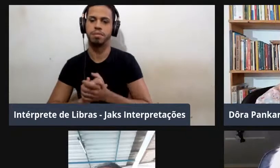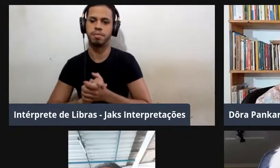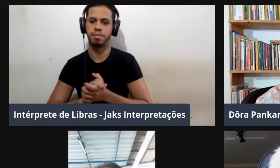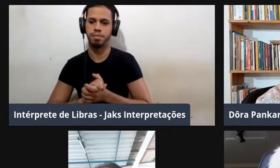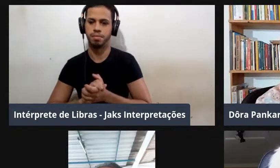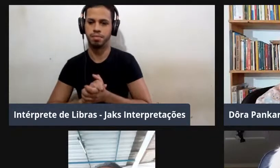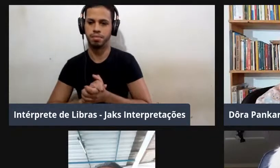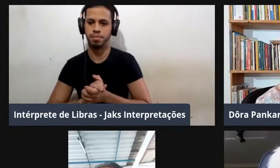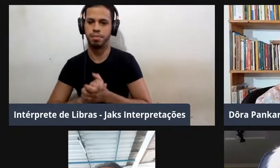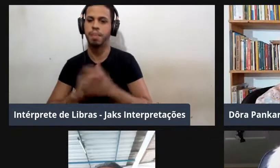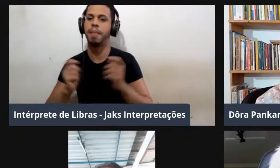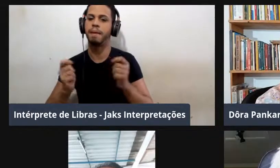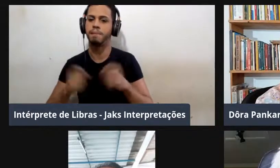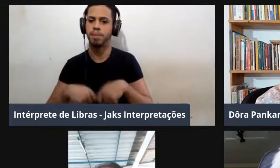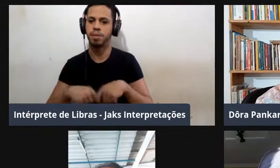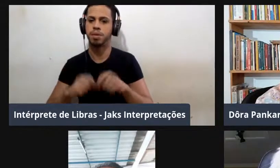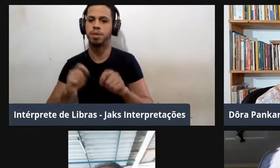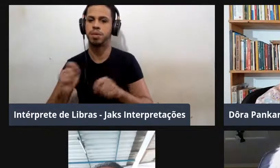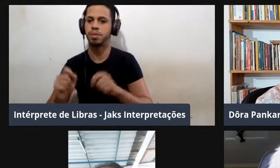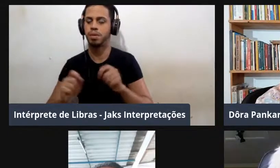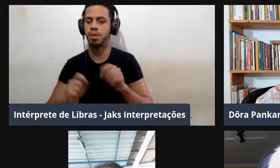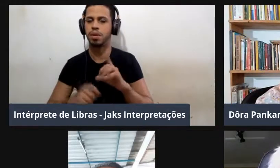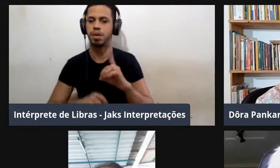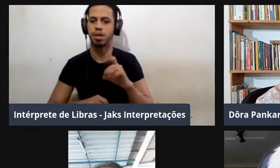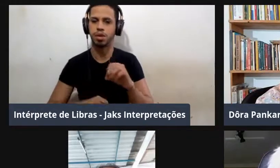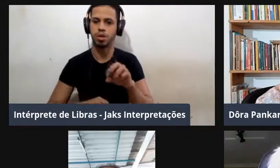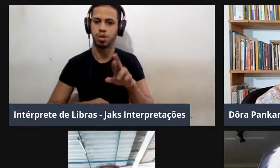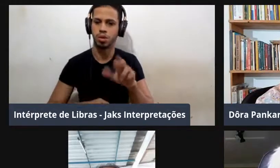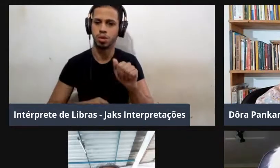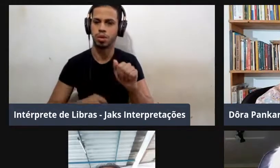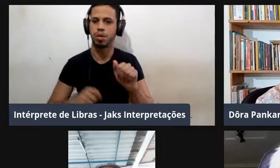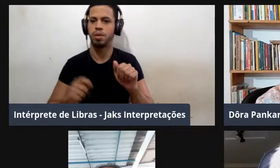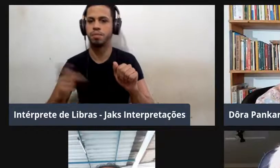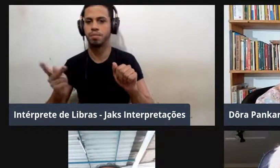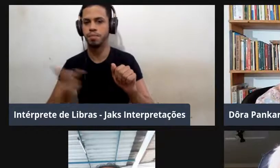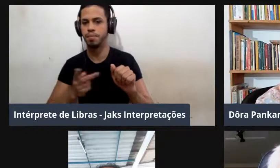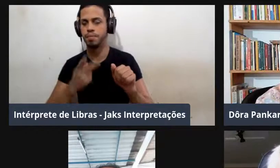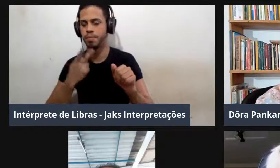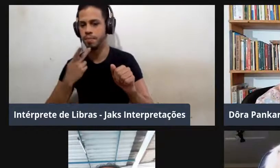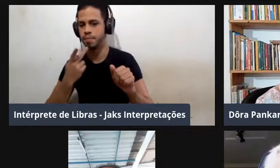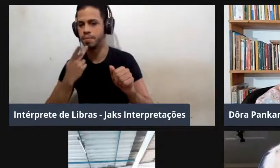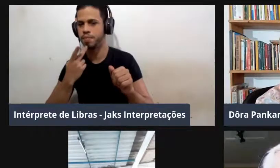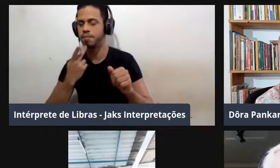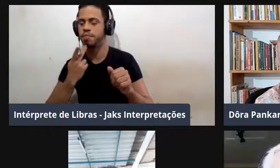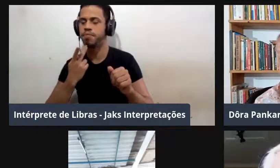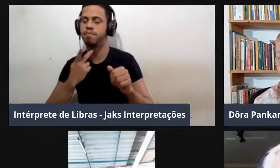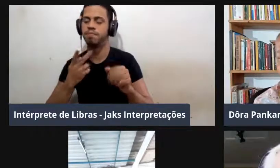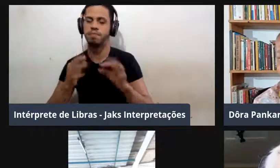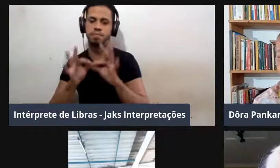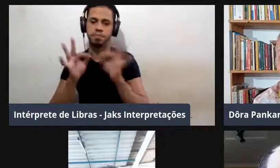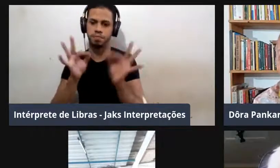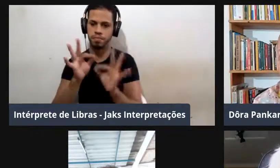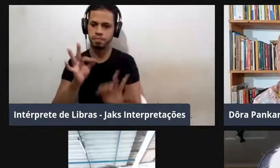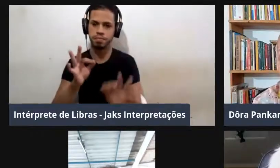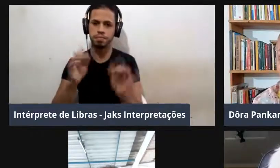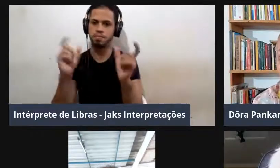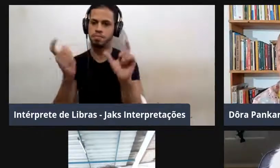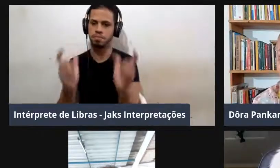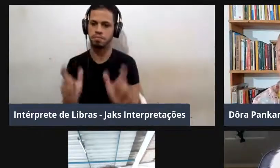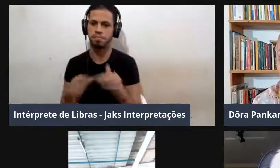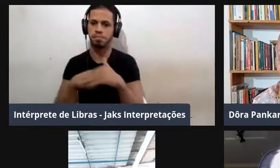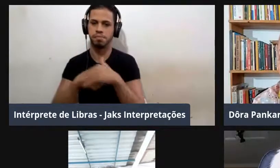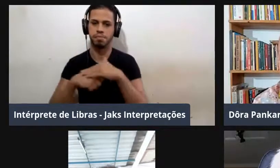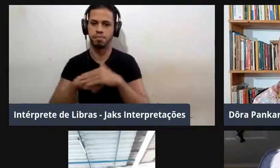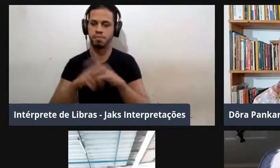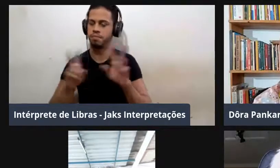poderia ver se Dora e depois Dores quiserem fazer mais algum comentário ou se vocês querem conversar sobre mais alguma coisa